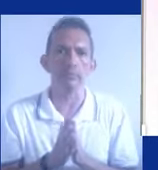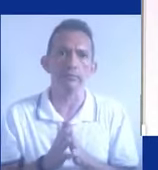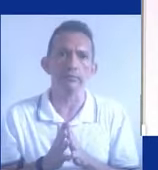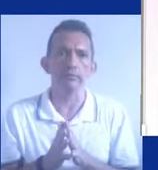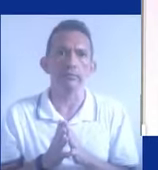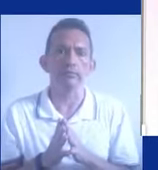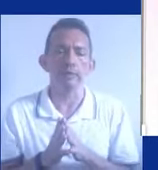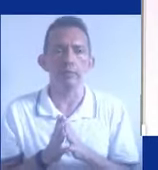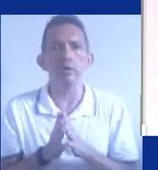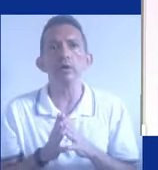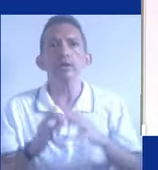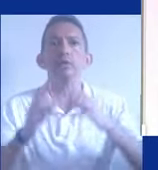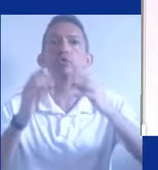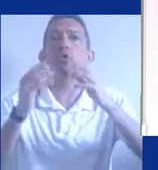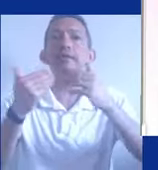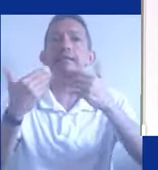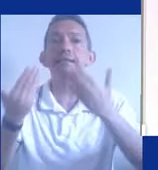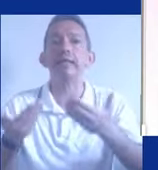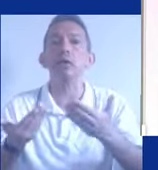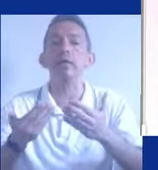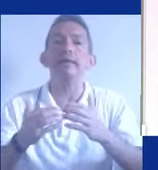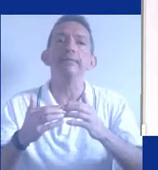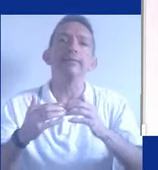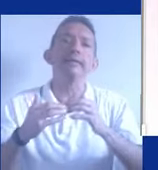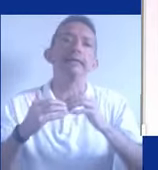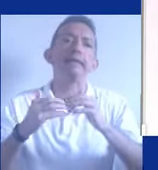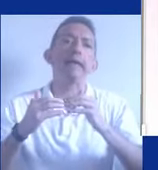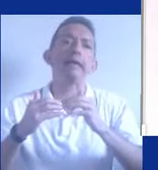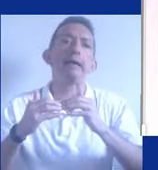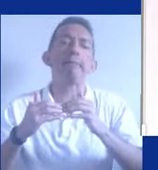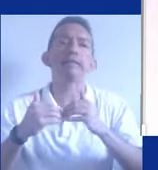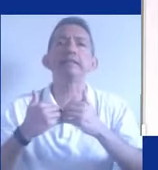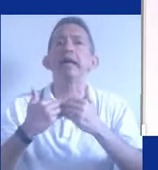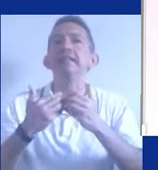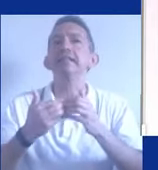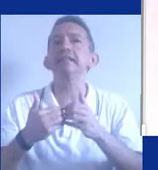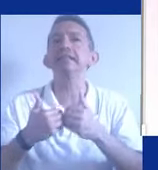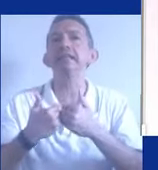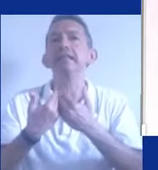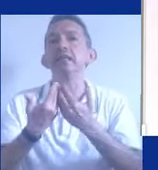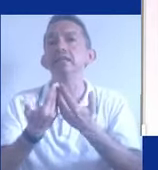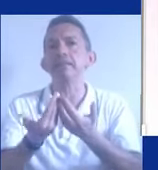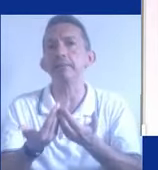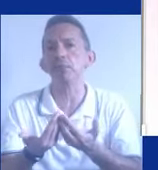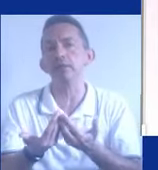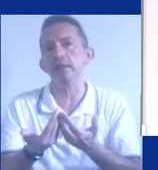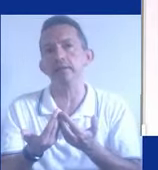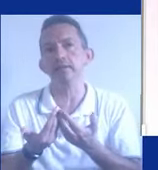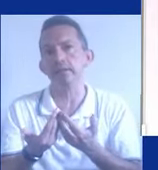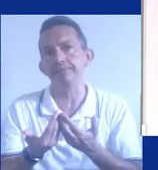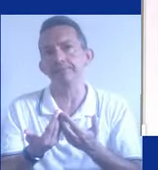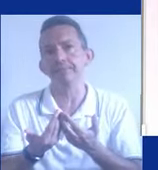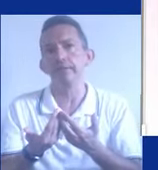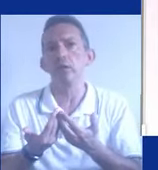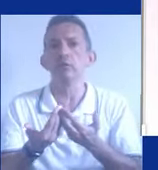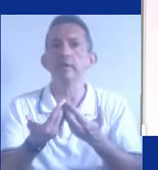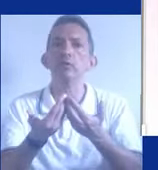exportação. Tá bom? Então toda célula que tem capacidade de sintetizar